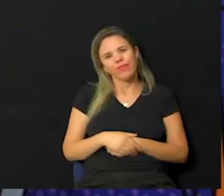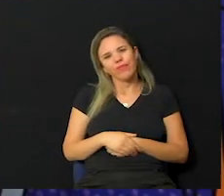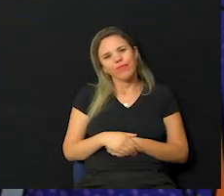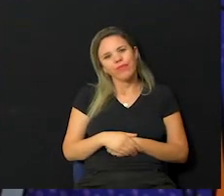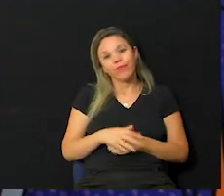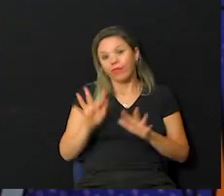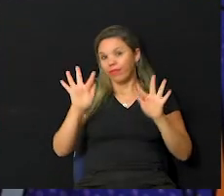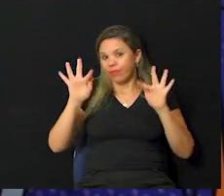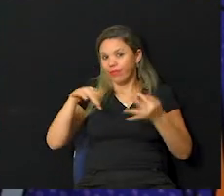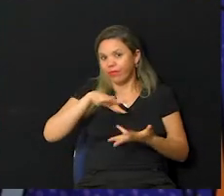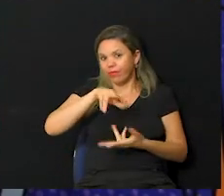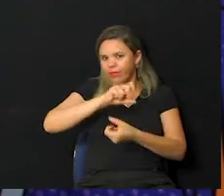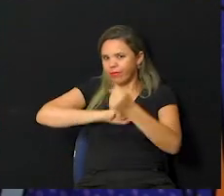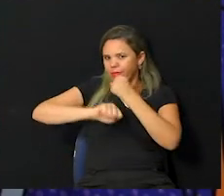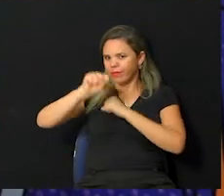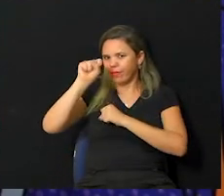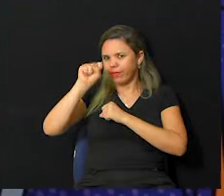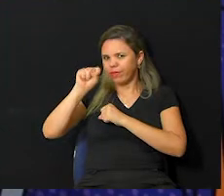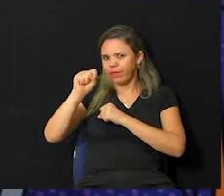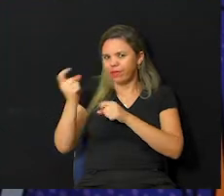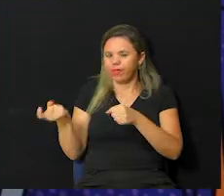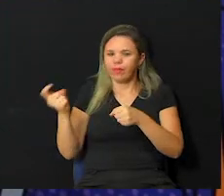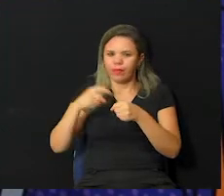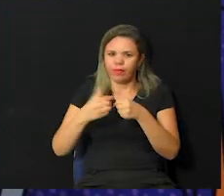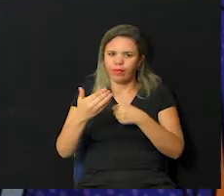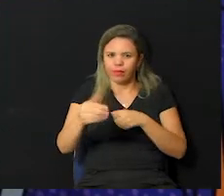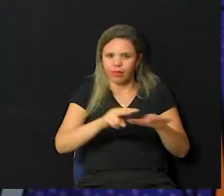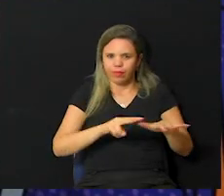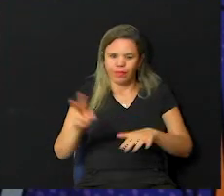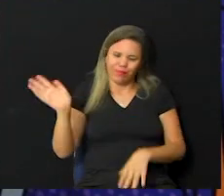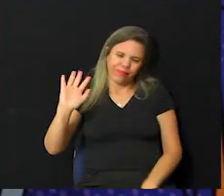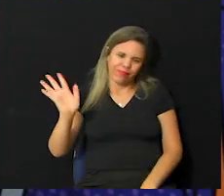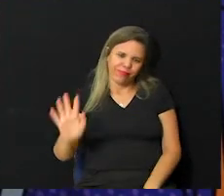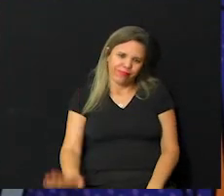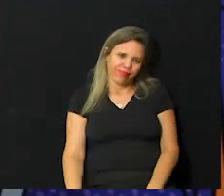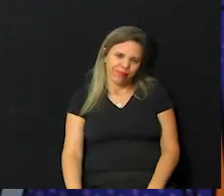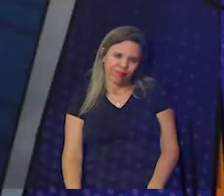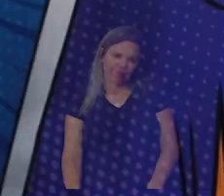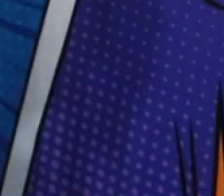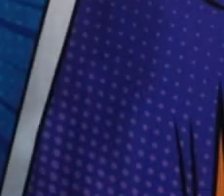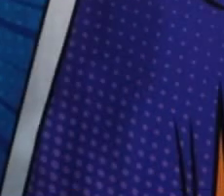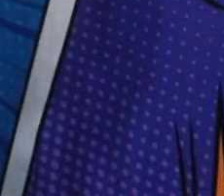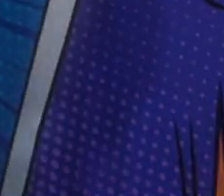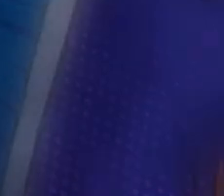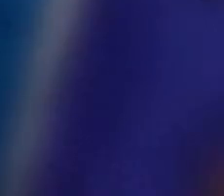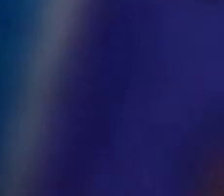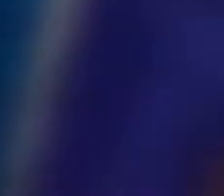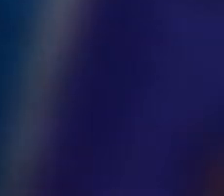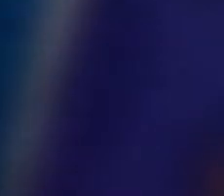Tchau, tchau. Ponto final no Universo Épico e a gente volta na próxima semana. Tchau, tchau.